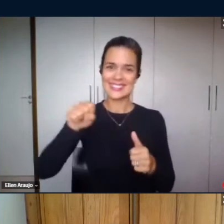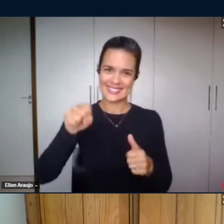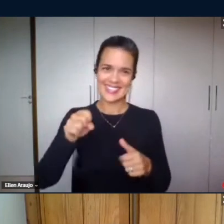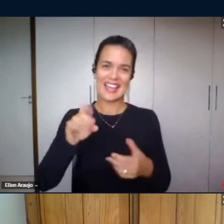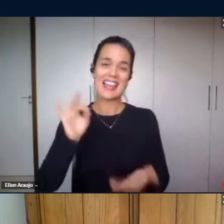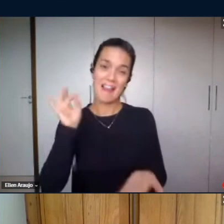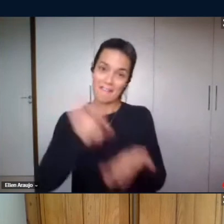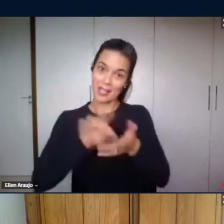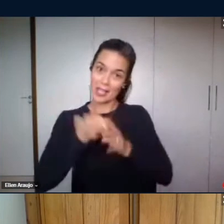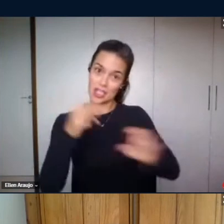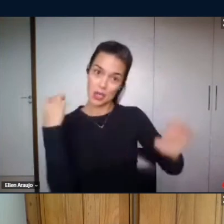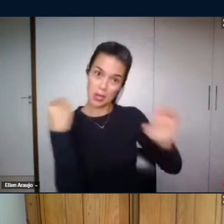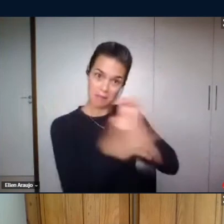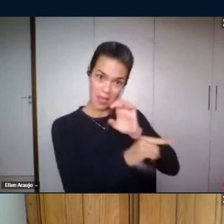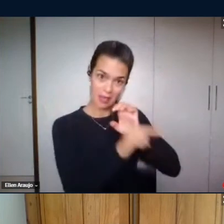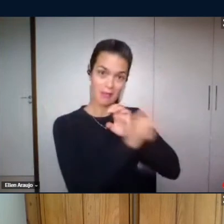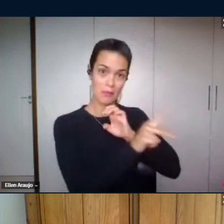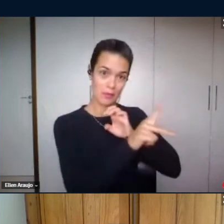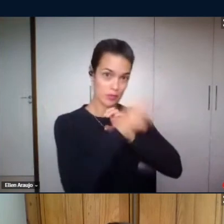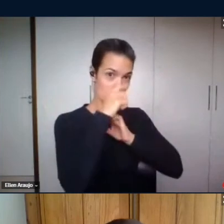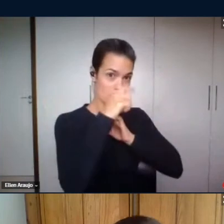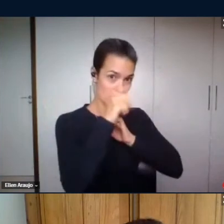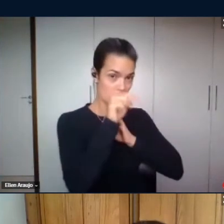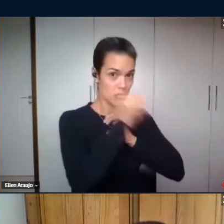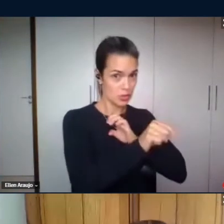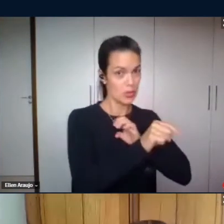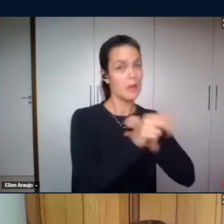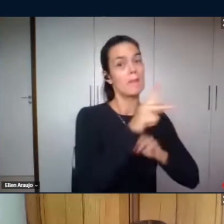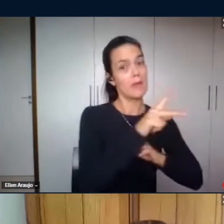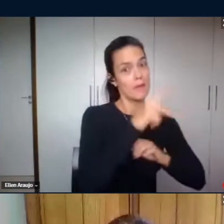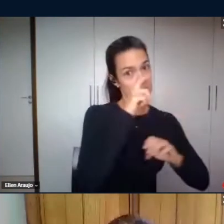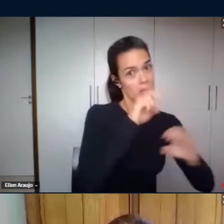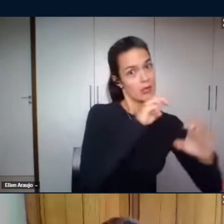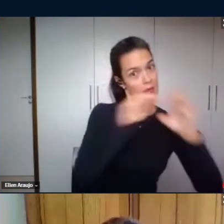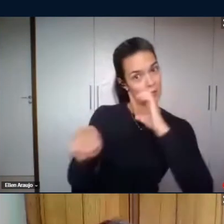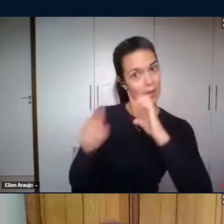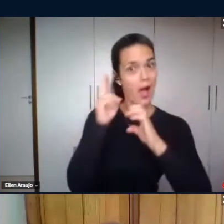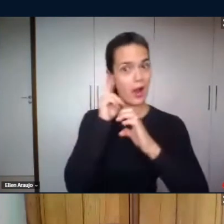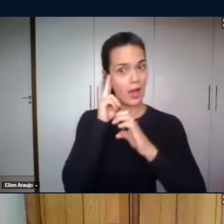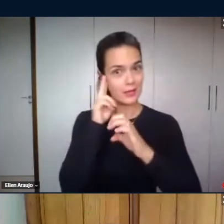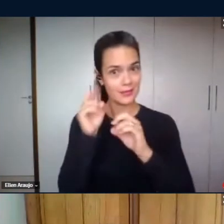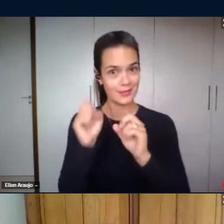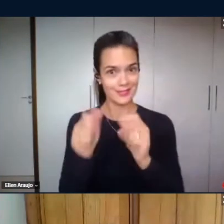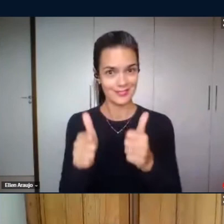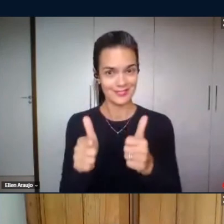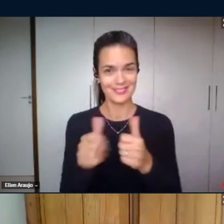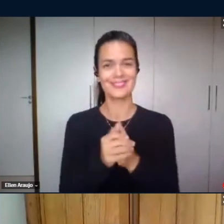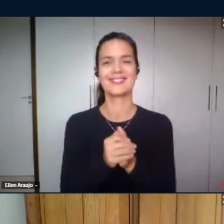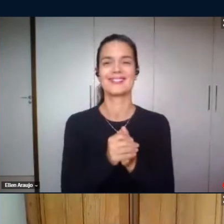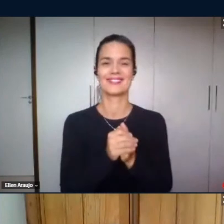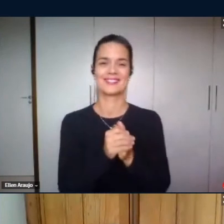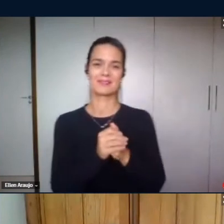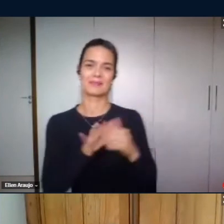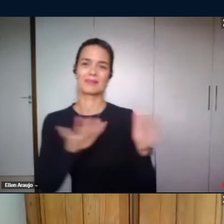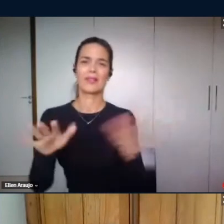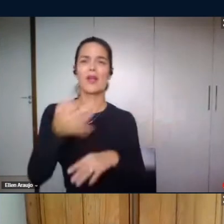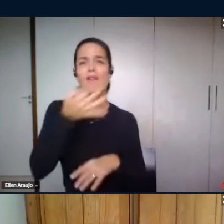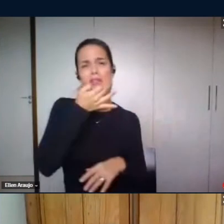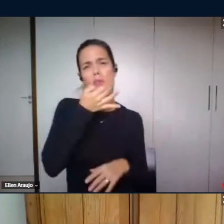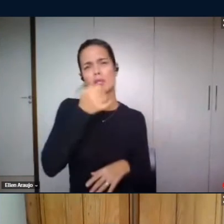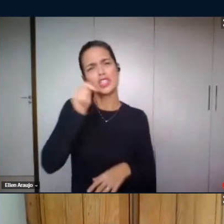senhora repassar para o Alex, certo? Eu vou fazer, então, um comentário geral,